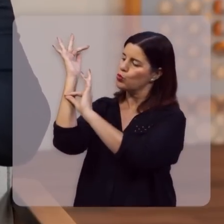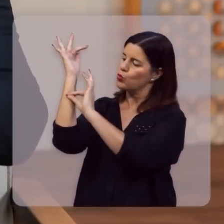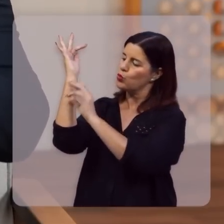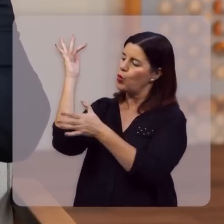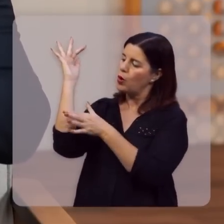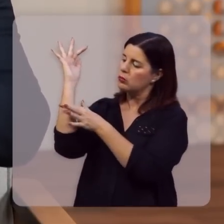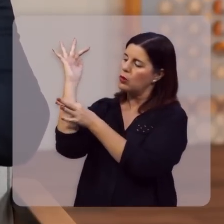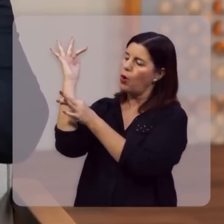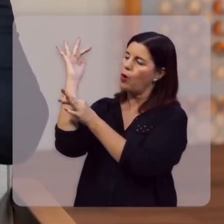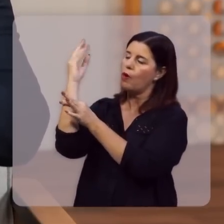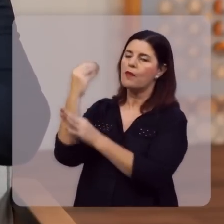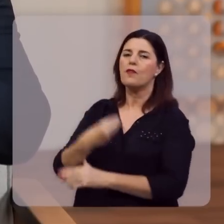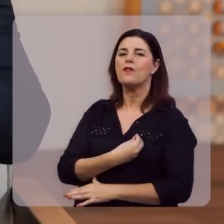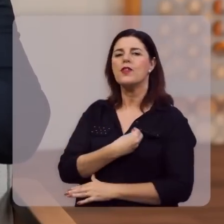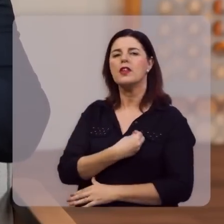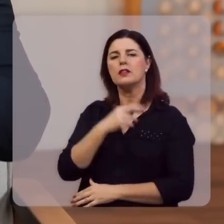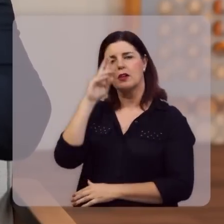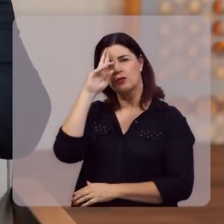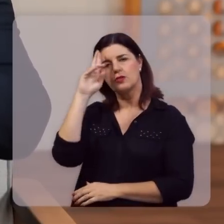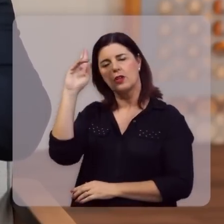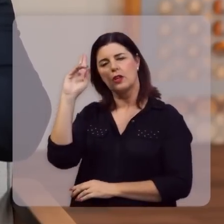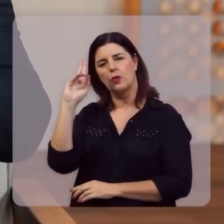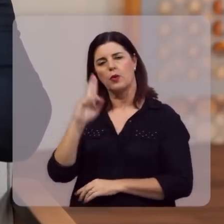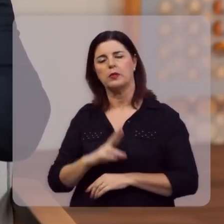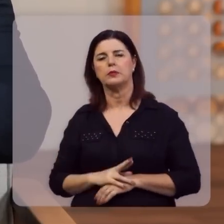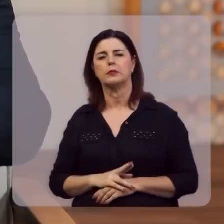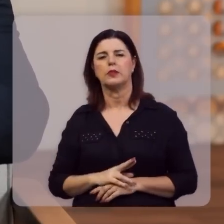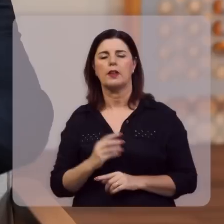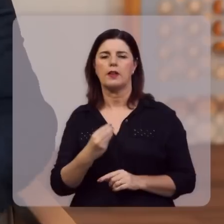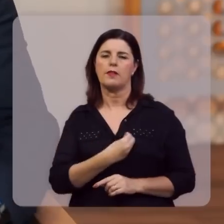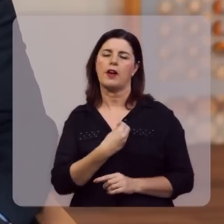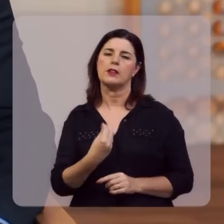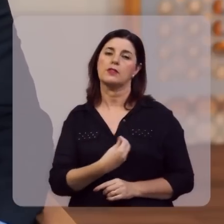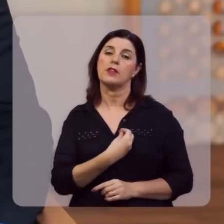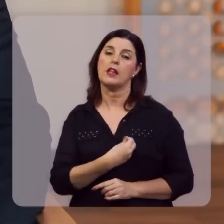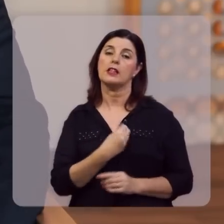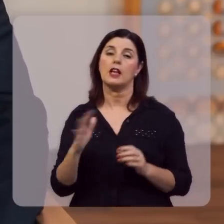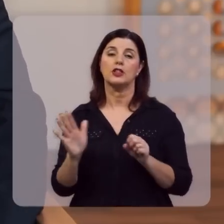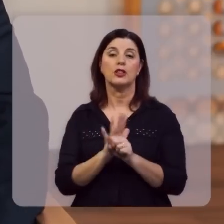nesta árvore da vida, que é o próprio Senhor, que produz vida e vida com